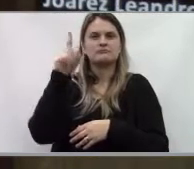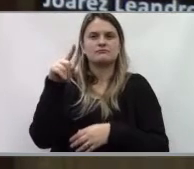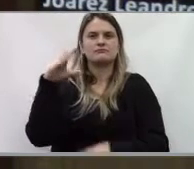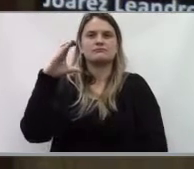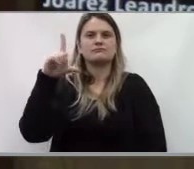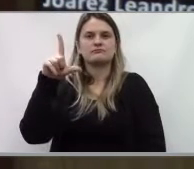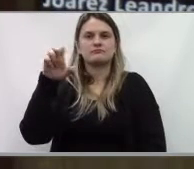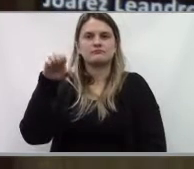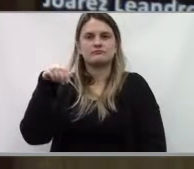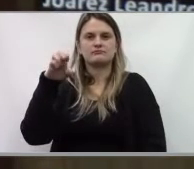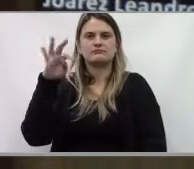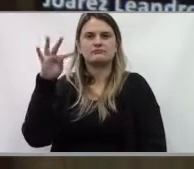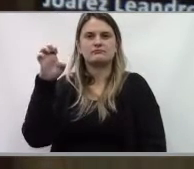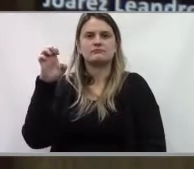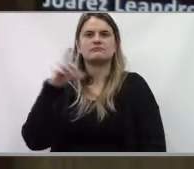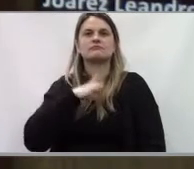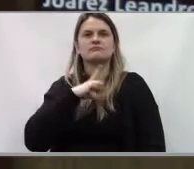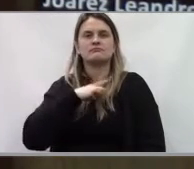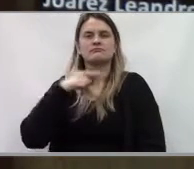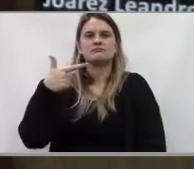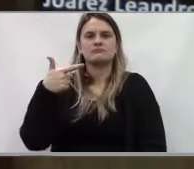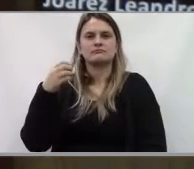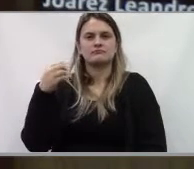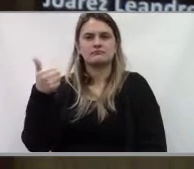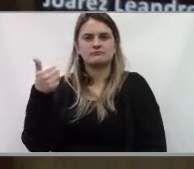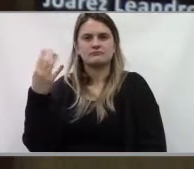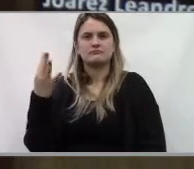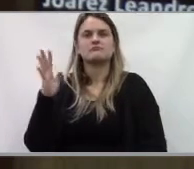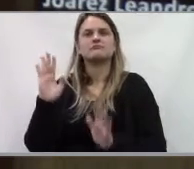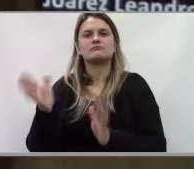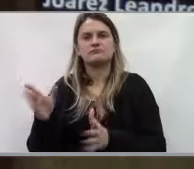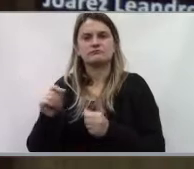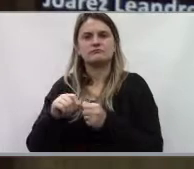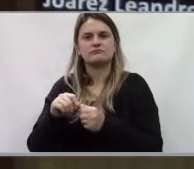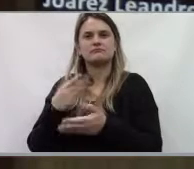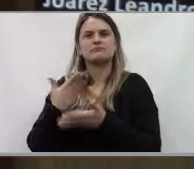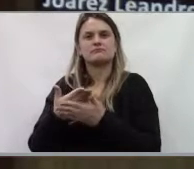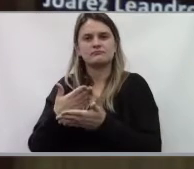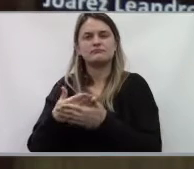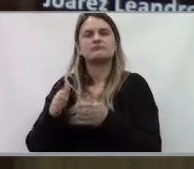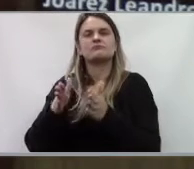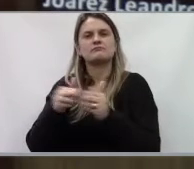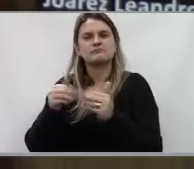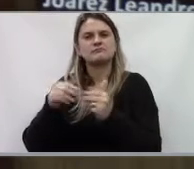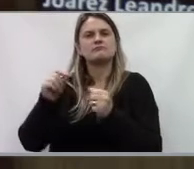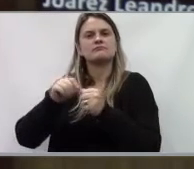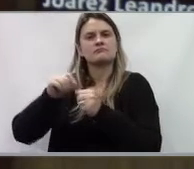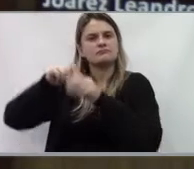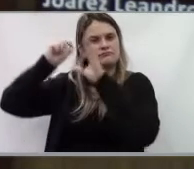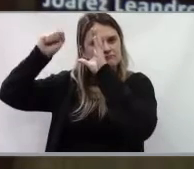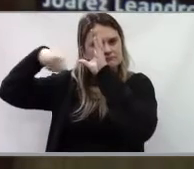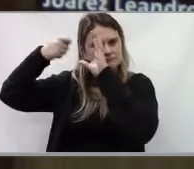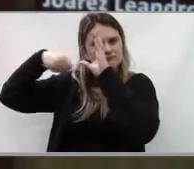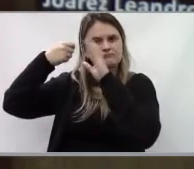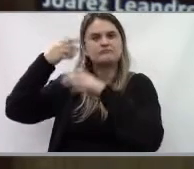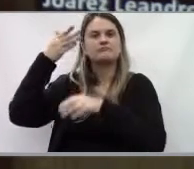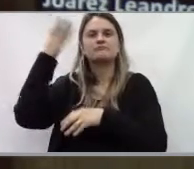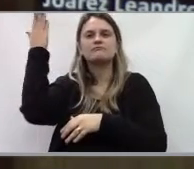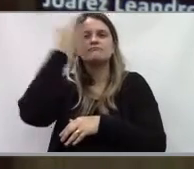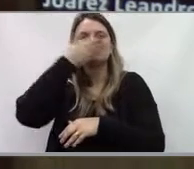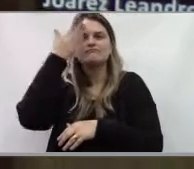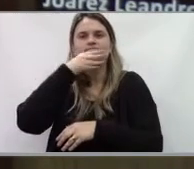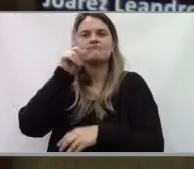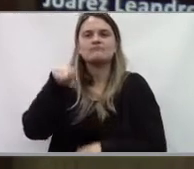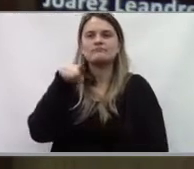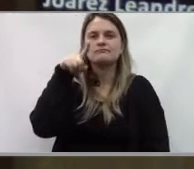plateia que é o senhor Clemente, em 2014, já fez lá também, né, senhor Clemente? Já fez também uma filmagem lá